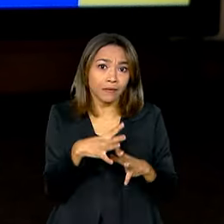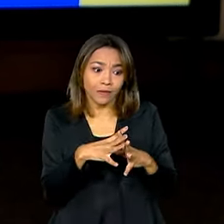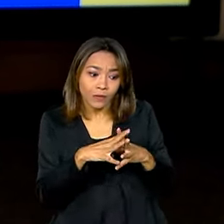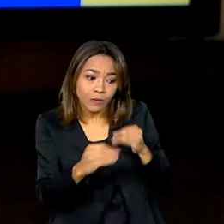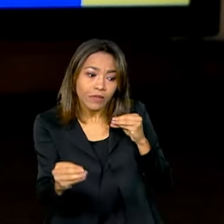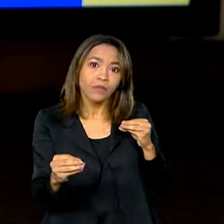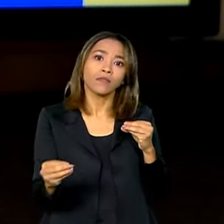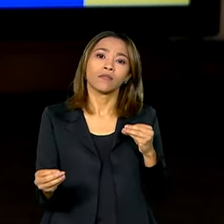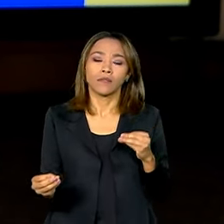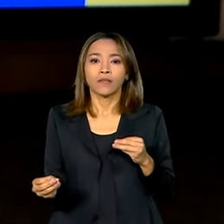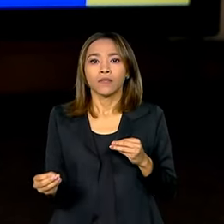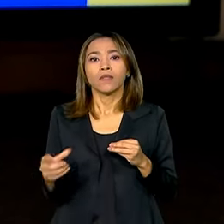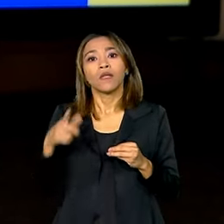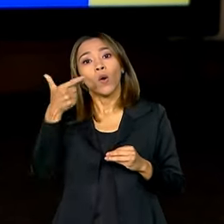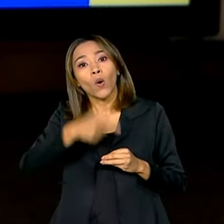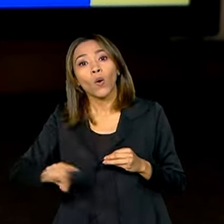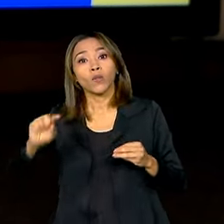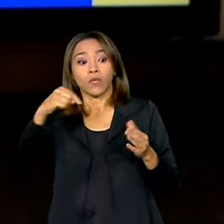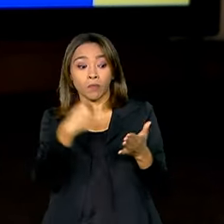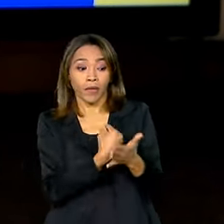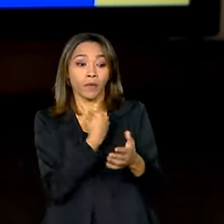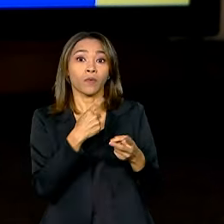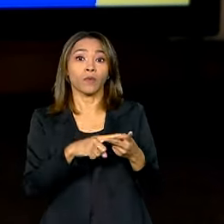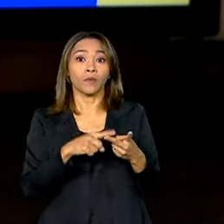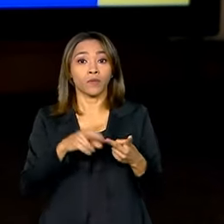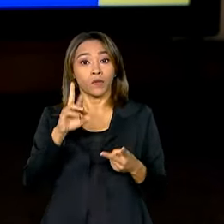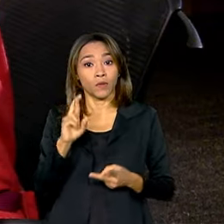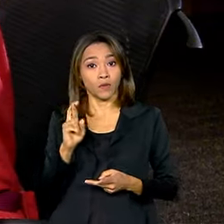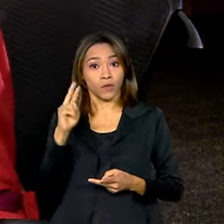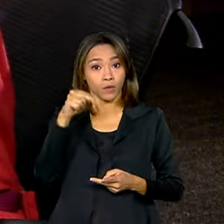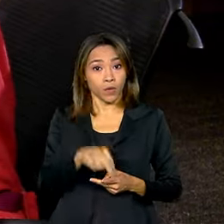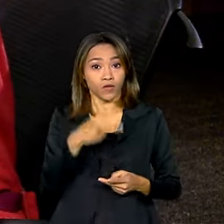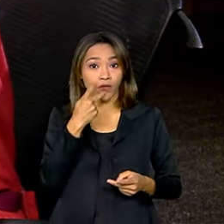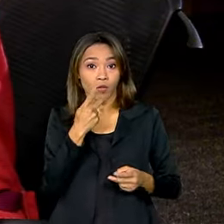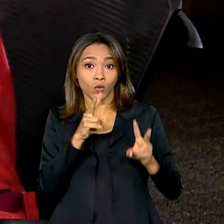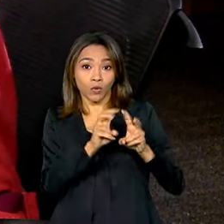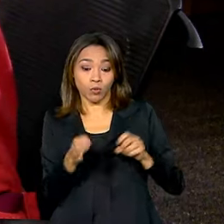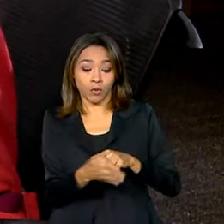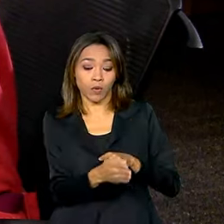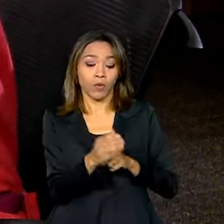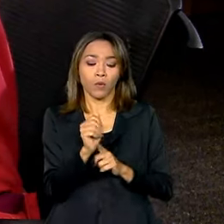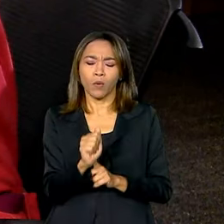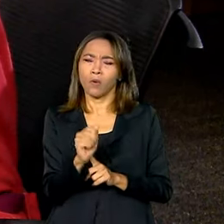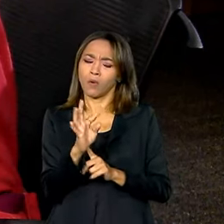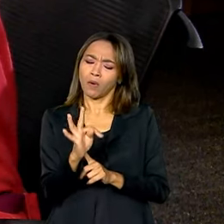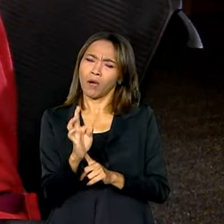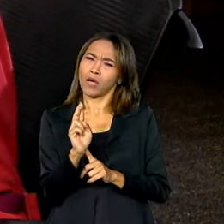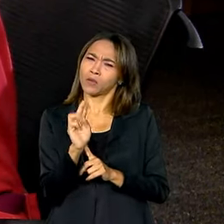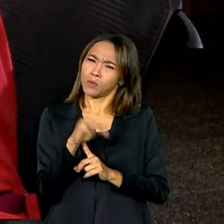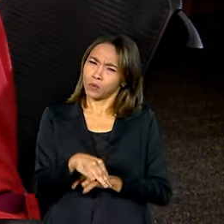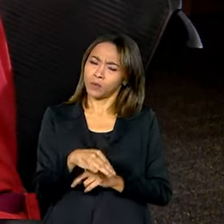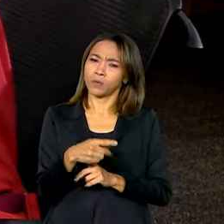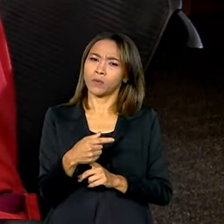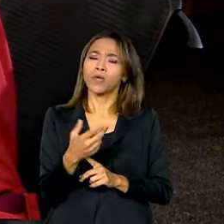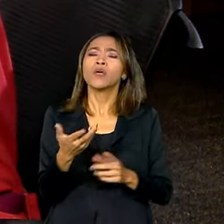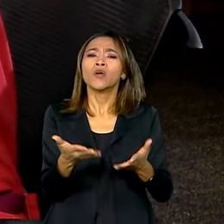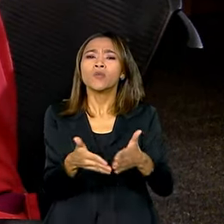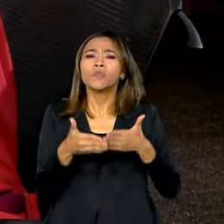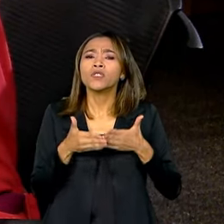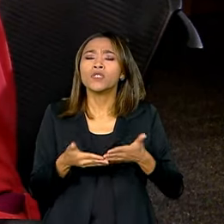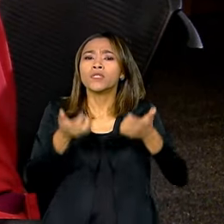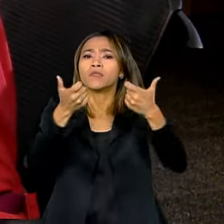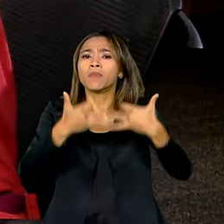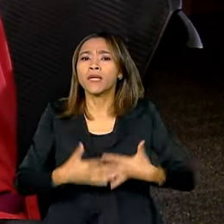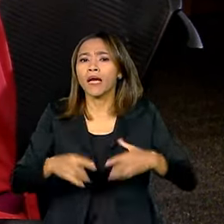a pergunta do Rio Grande do Norte falando sobre a história do atum. O senhor disse que ficou em risco o atum. Queria que o senhor falasse um pouco sobre fiscalização. A gente sabe